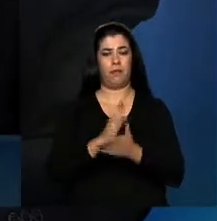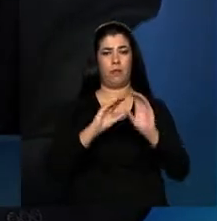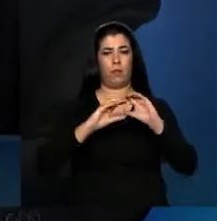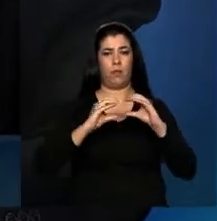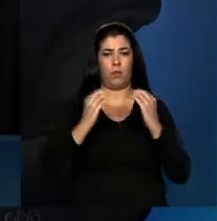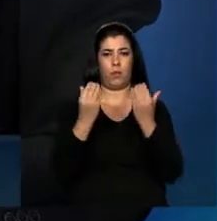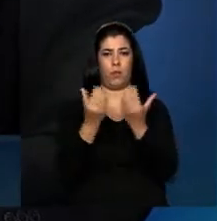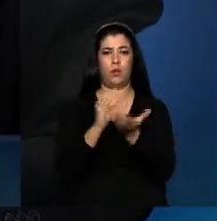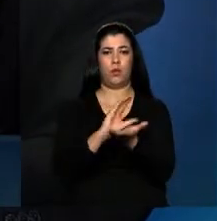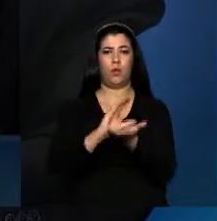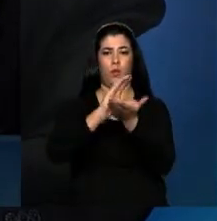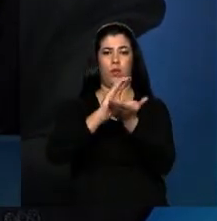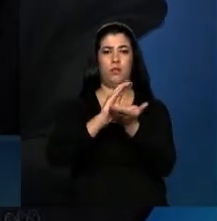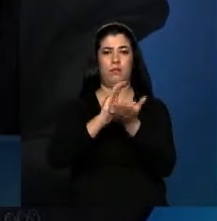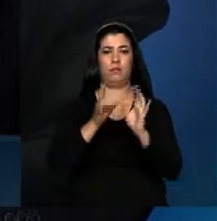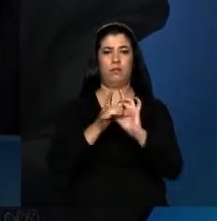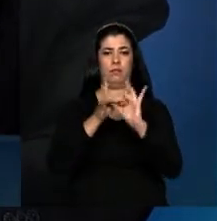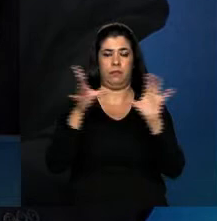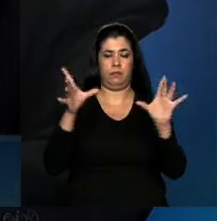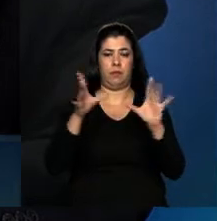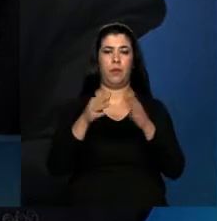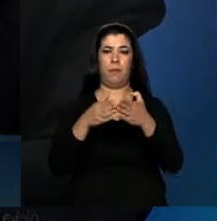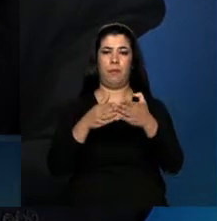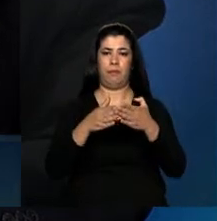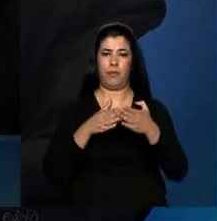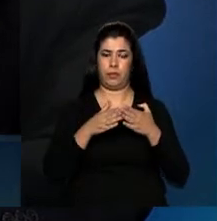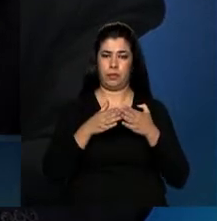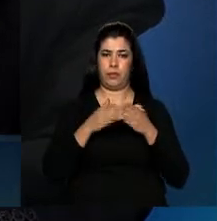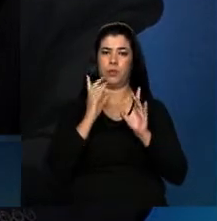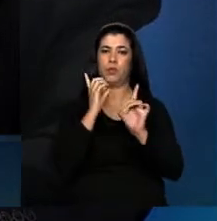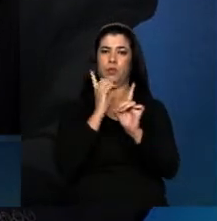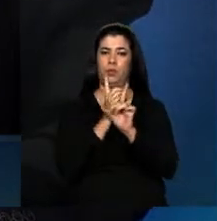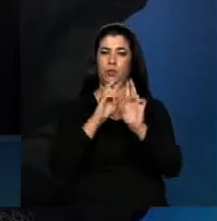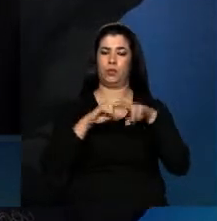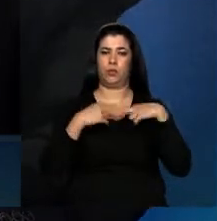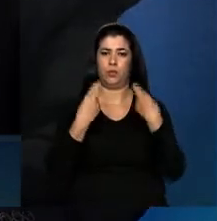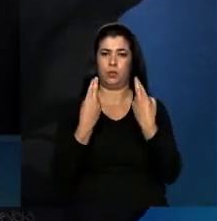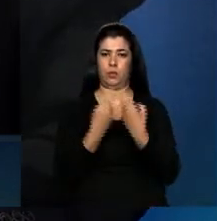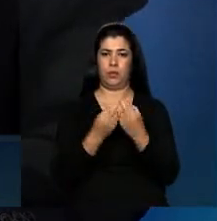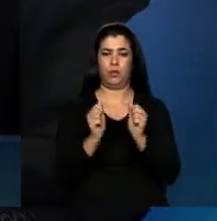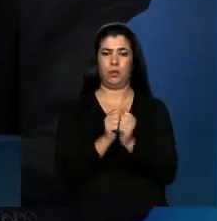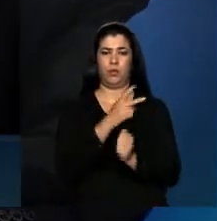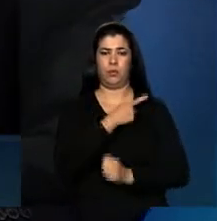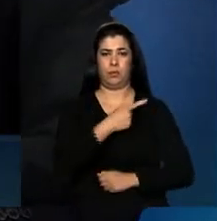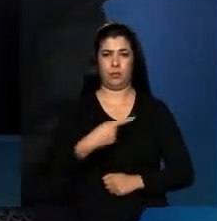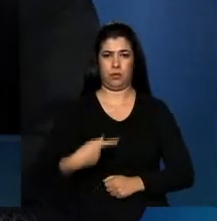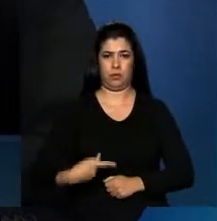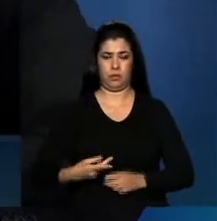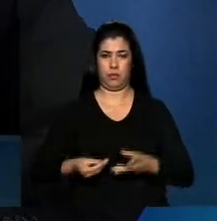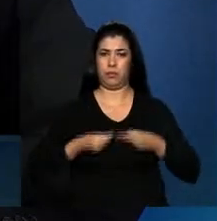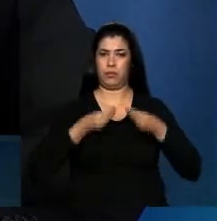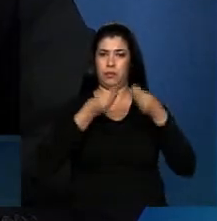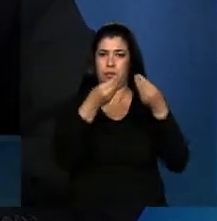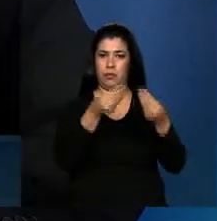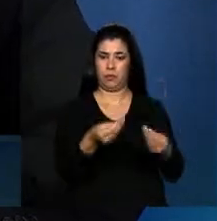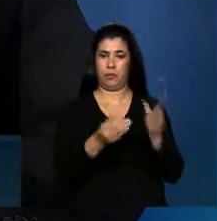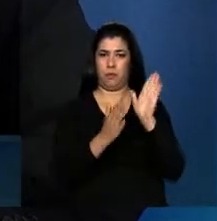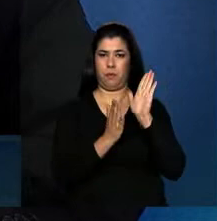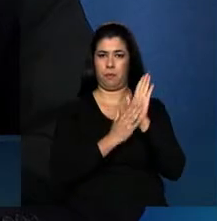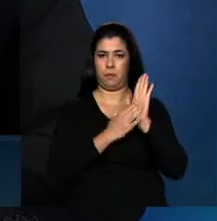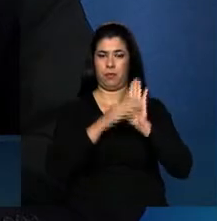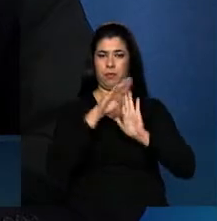E aí, então, nós pedimos uma audiência com a presidenta para entregar esta pauta. Ela nos recebeu hoje de